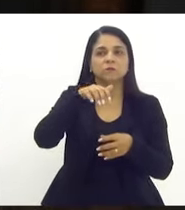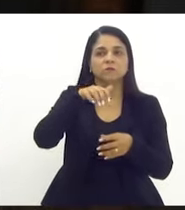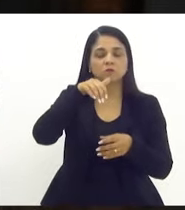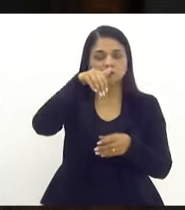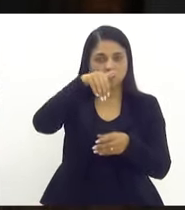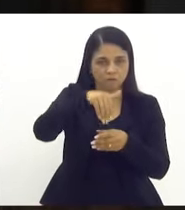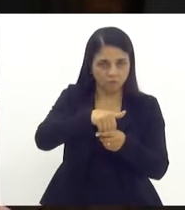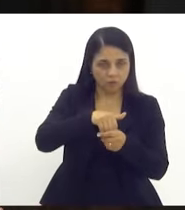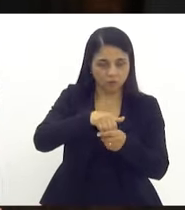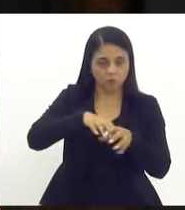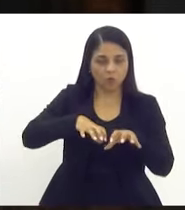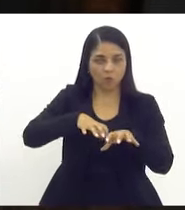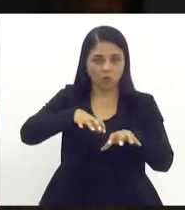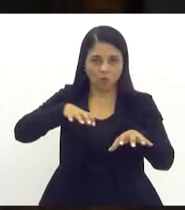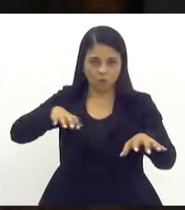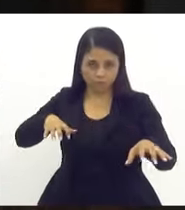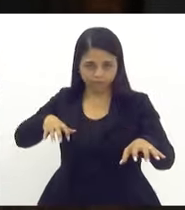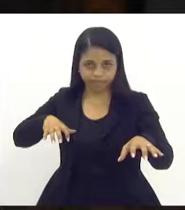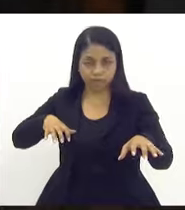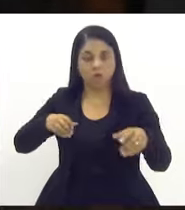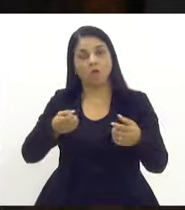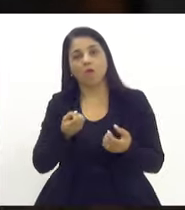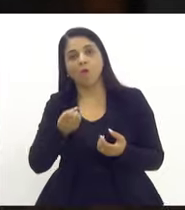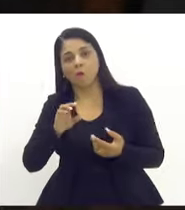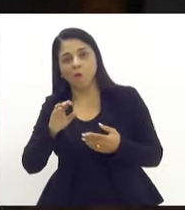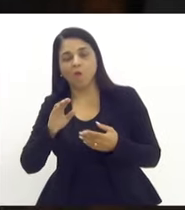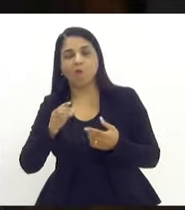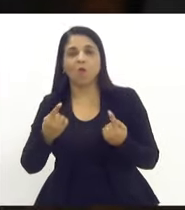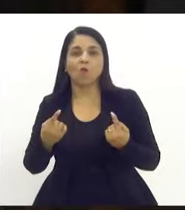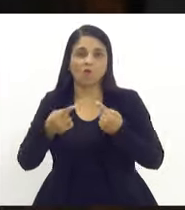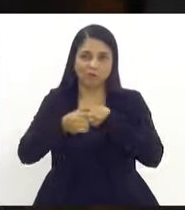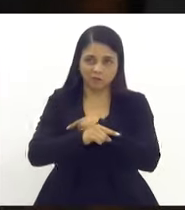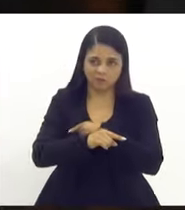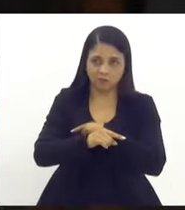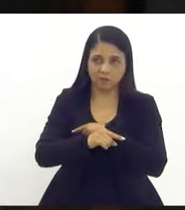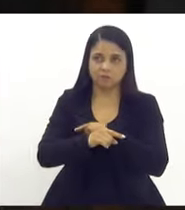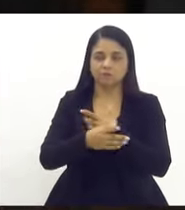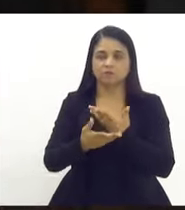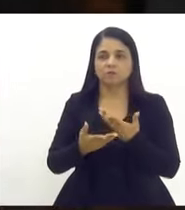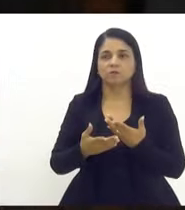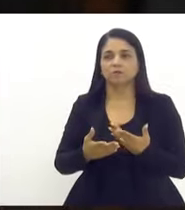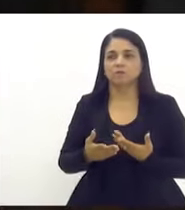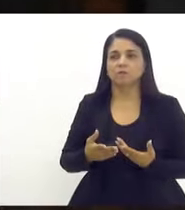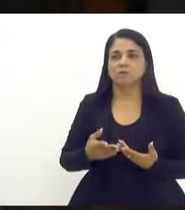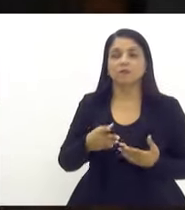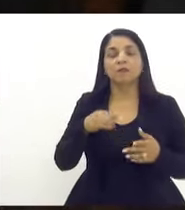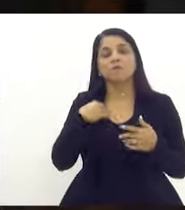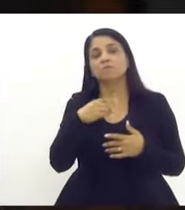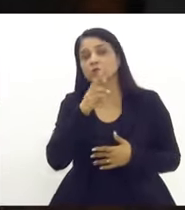contrário ou abstenção. O deputado Rodrigo Amorim, a gente precisa verificar o primeiro